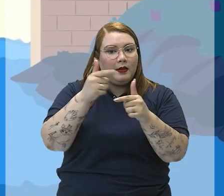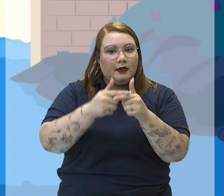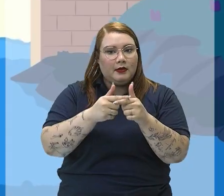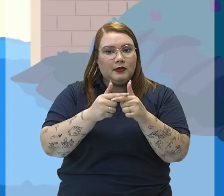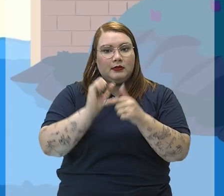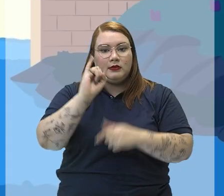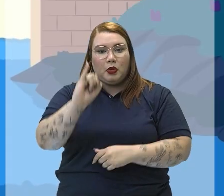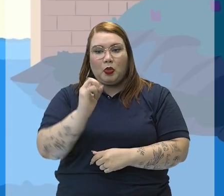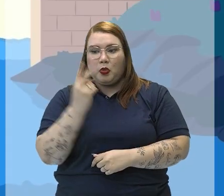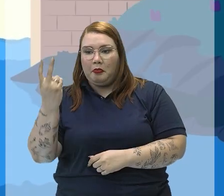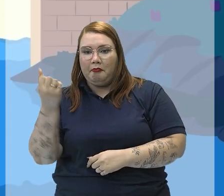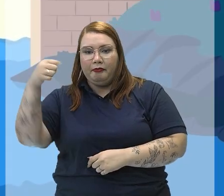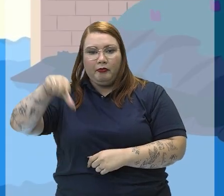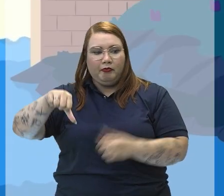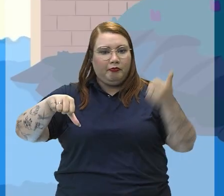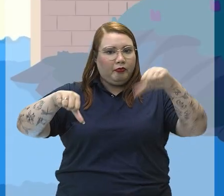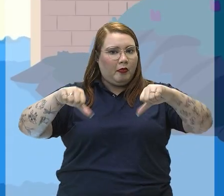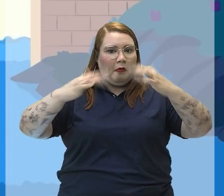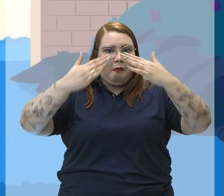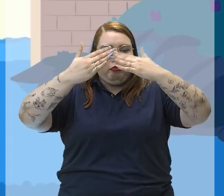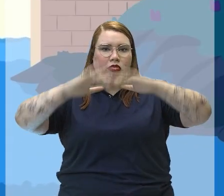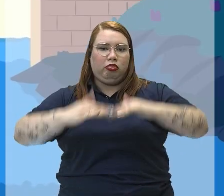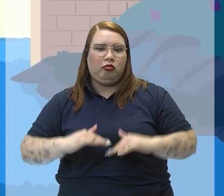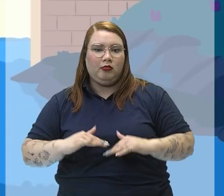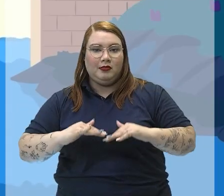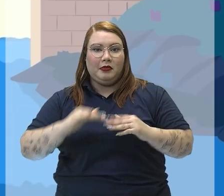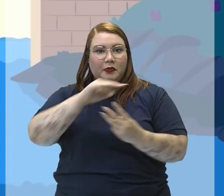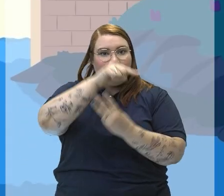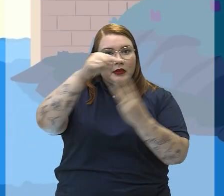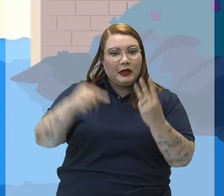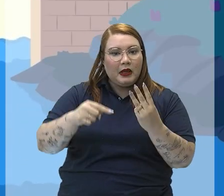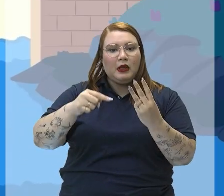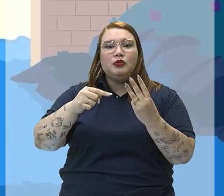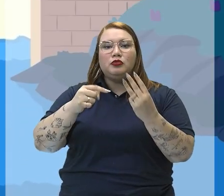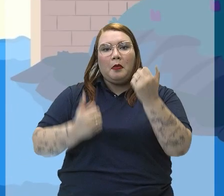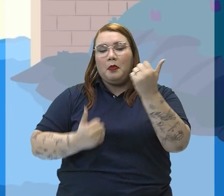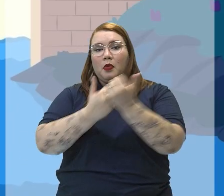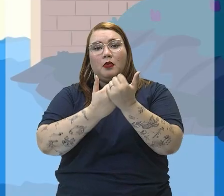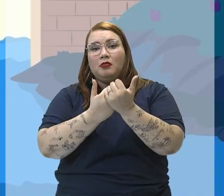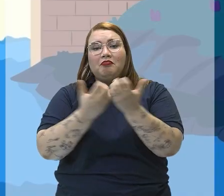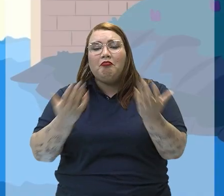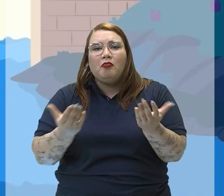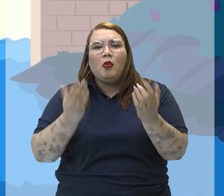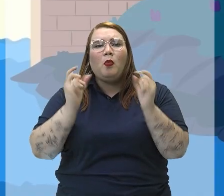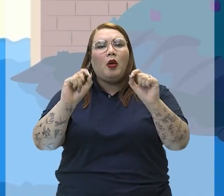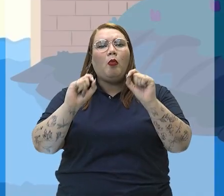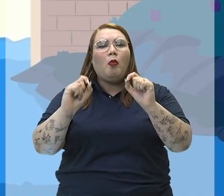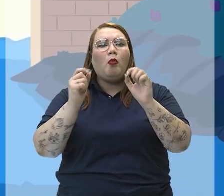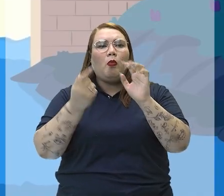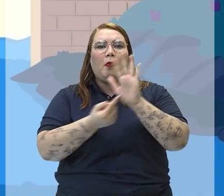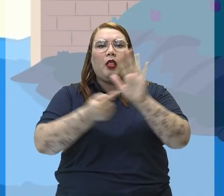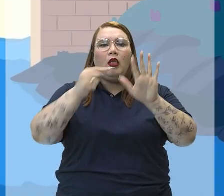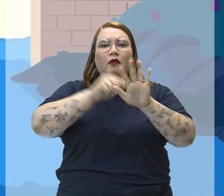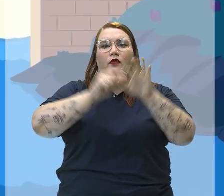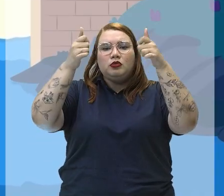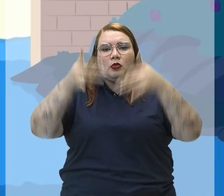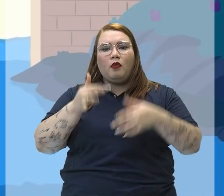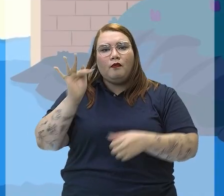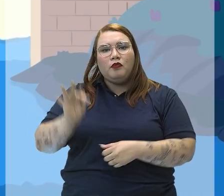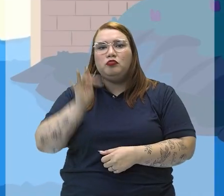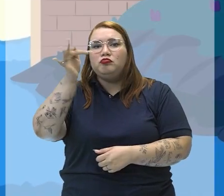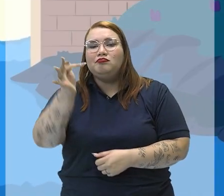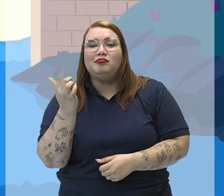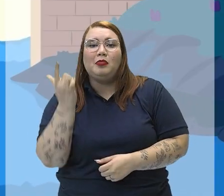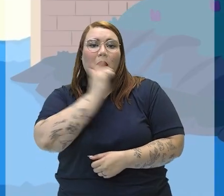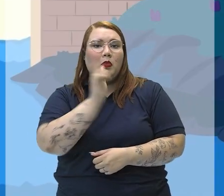dois o caminho desaba. E sem os 3 sólidos, o futuro se torna inalcançável. A pergunta